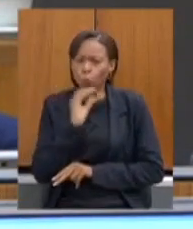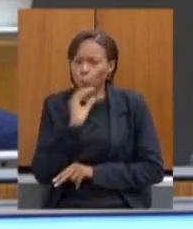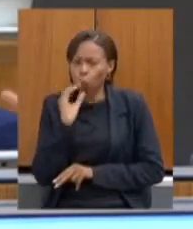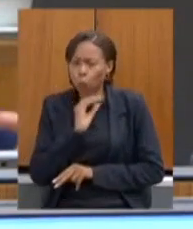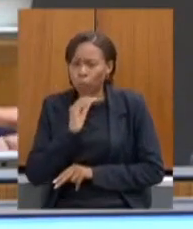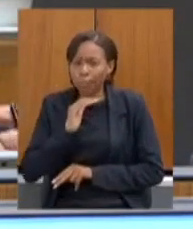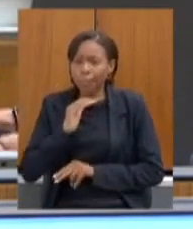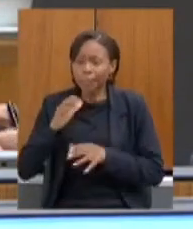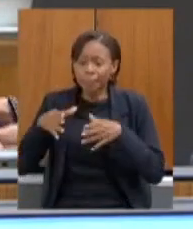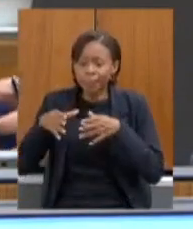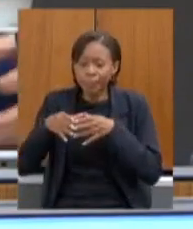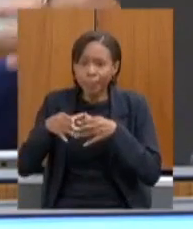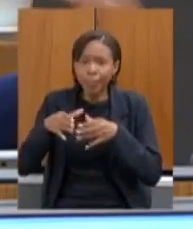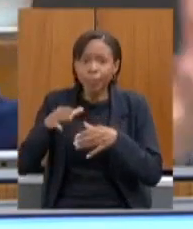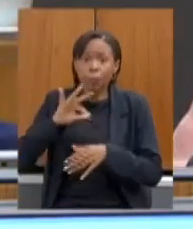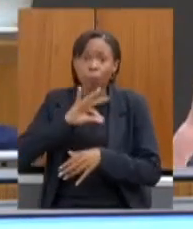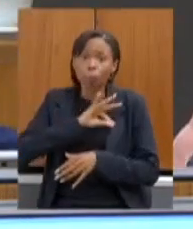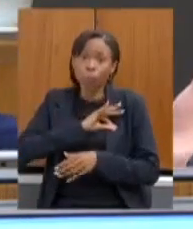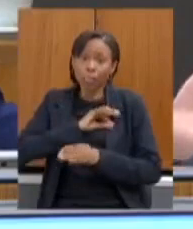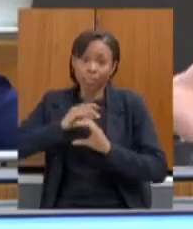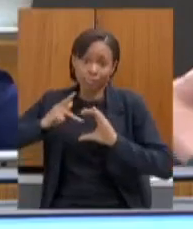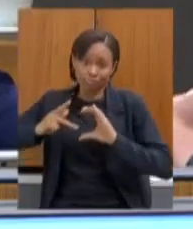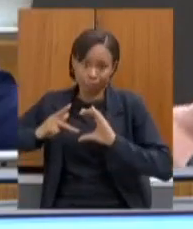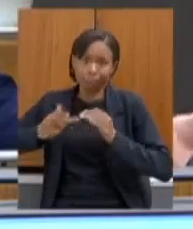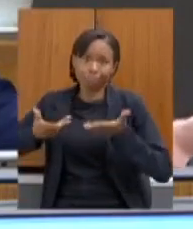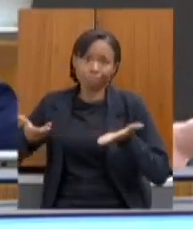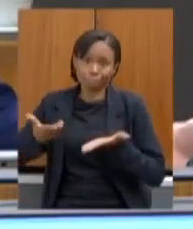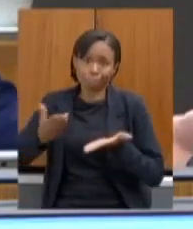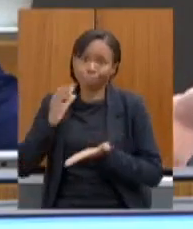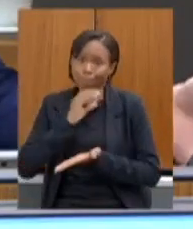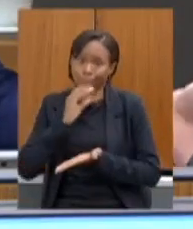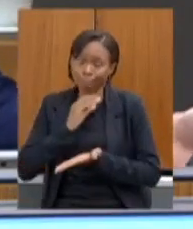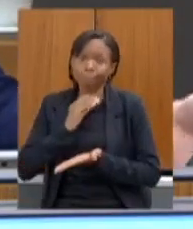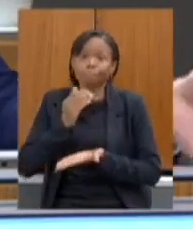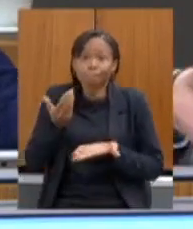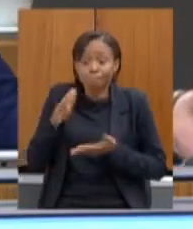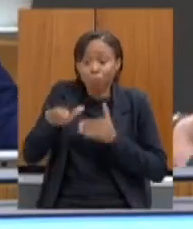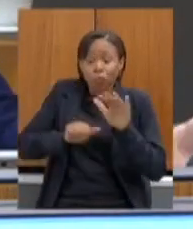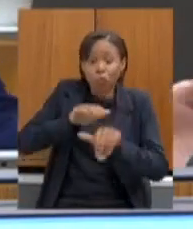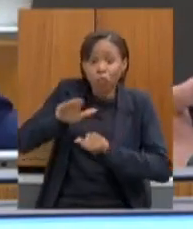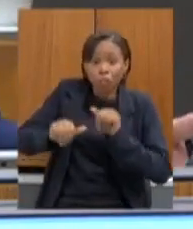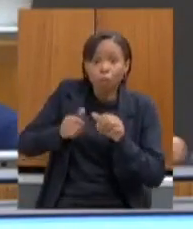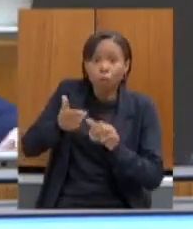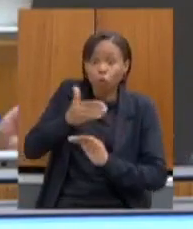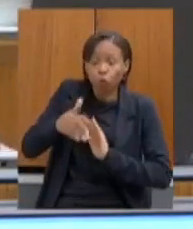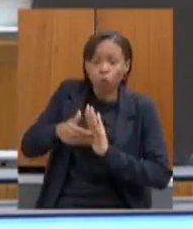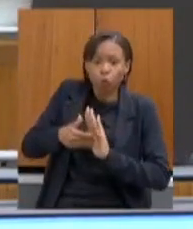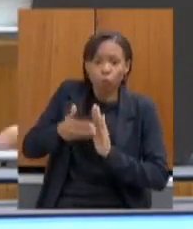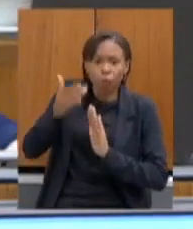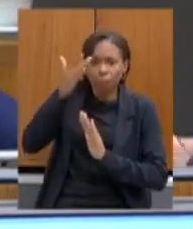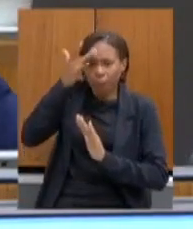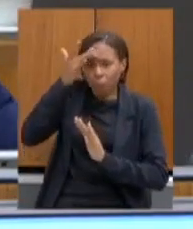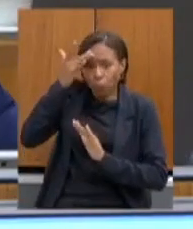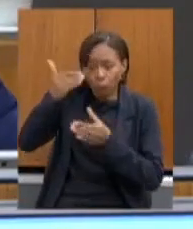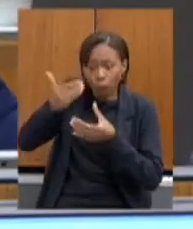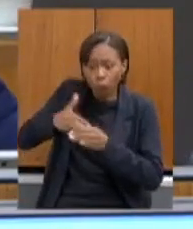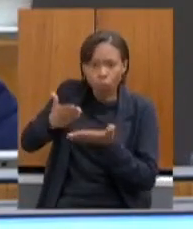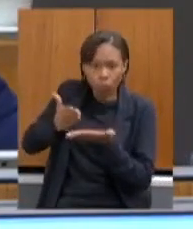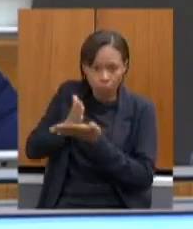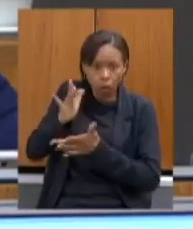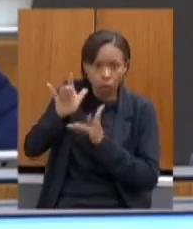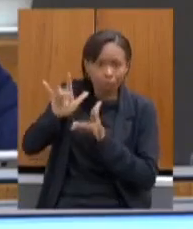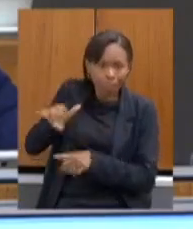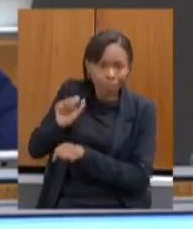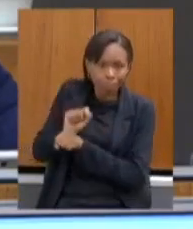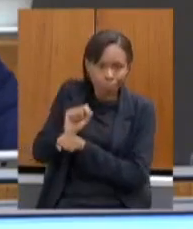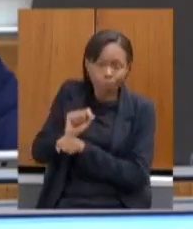Polícia Civil neste momento, tomou por decisão fazer o esforço de convocação dos excedentes da Polícia Civil e, neste primeiro momento, se manter com